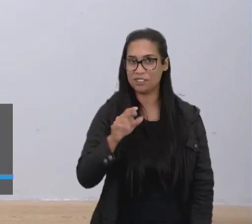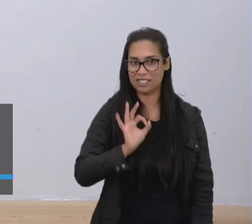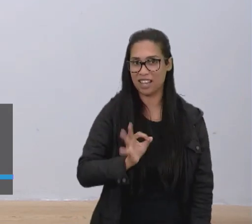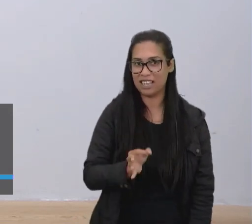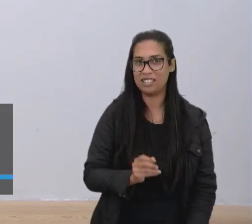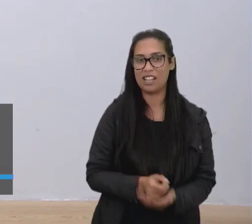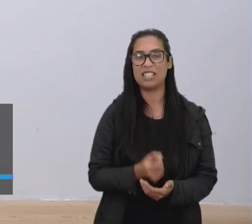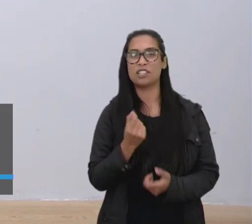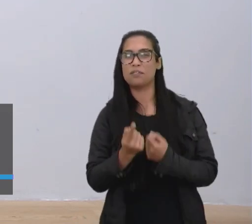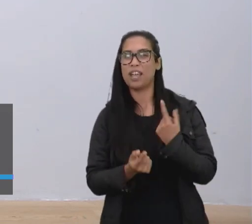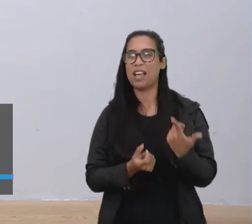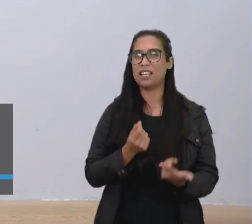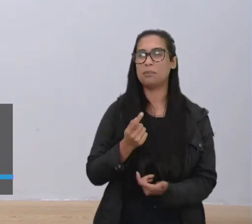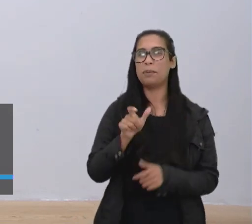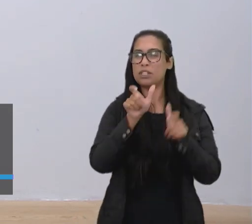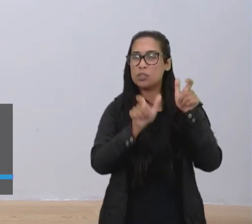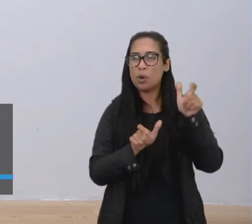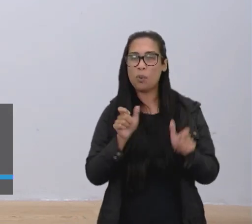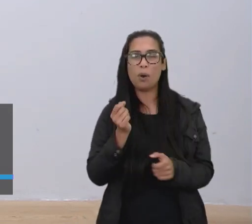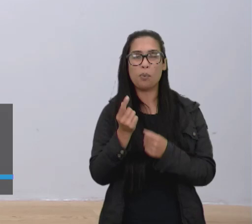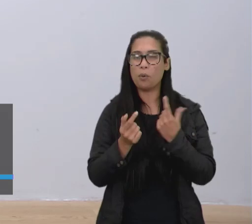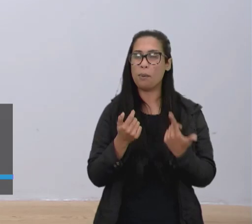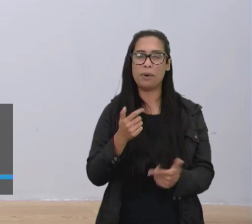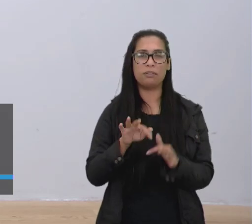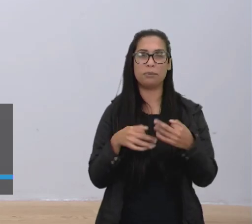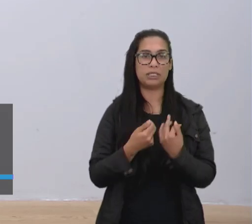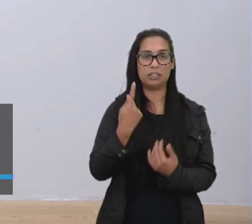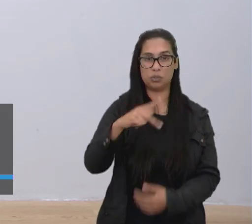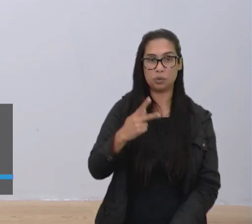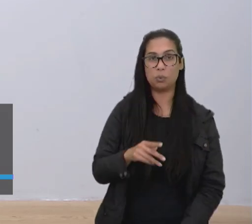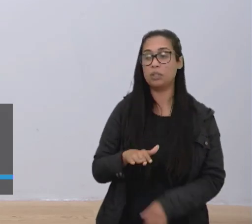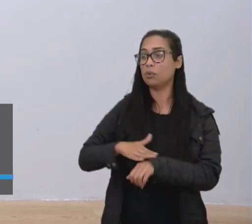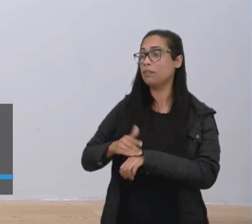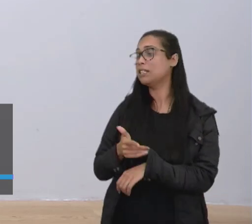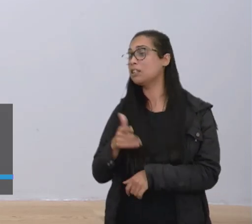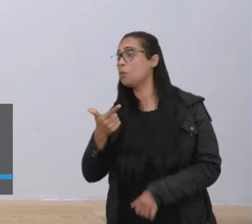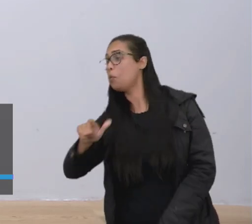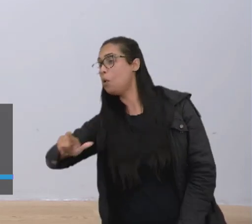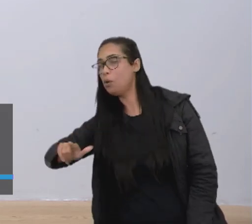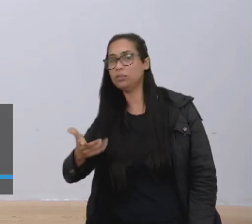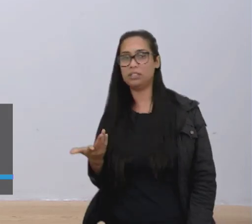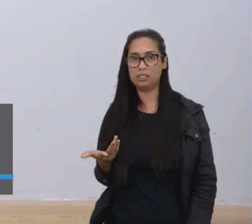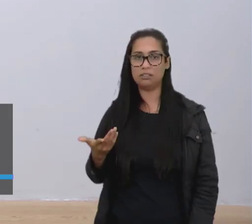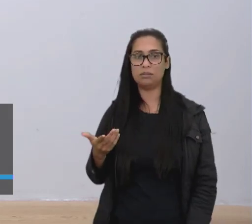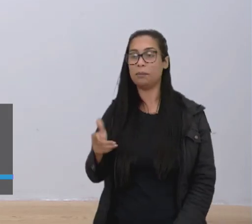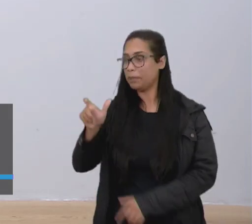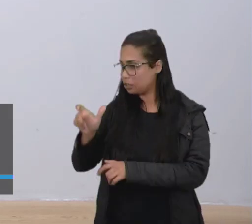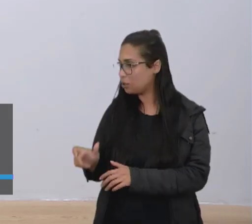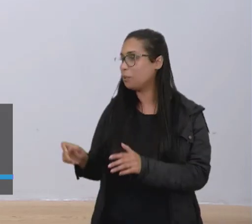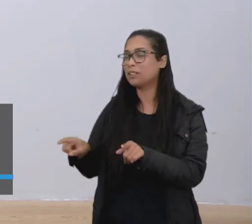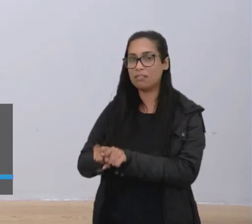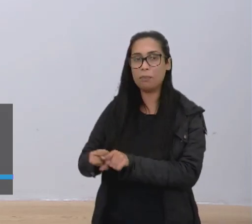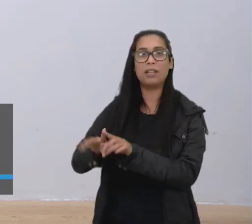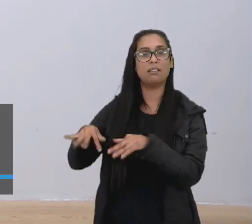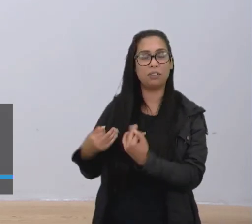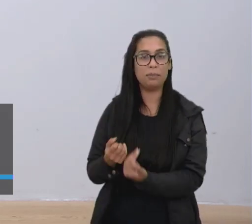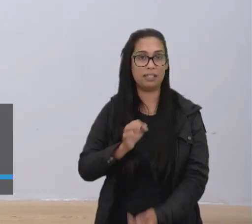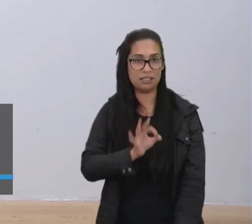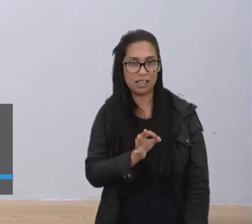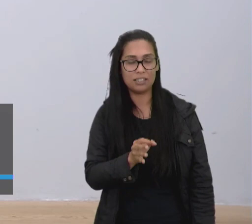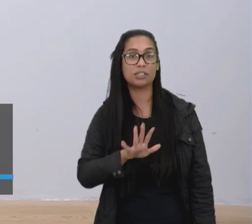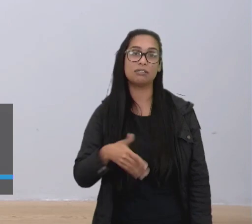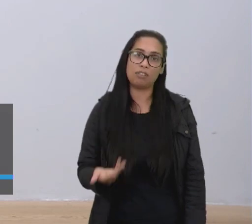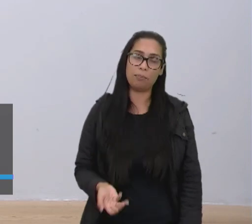é porque eles estão estabelecidos lá há muito tempo que não tenha as tretas internas, né? As picuinhas internas. E aí, o